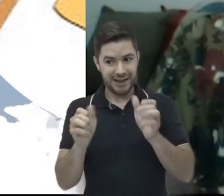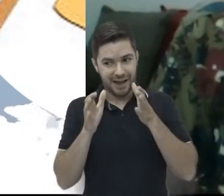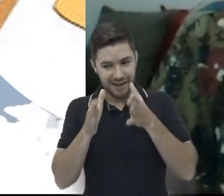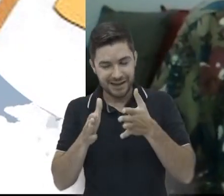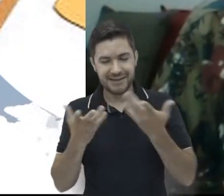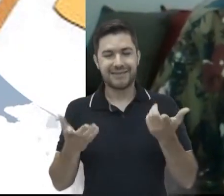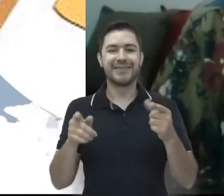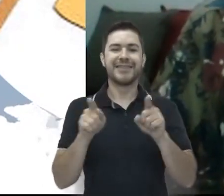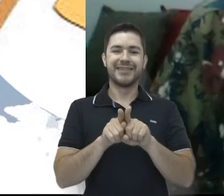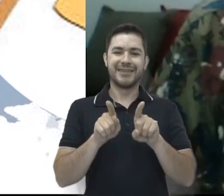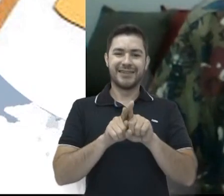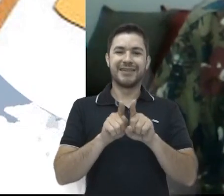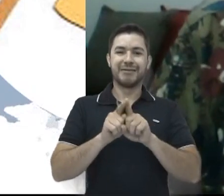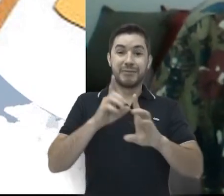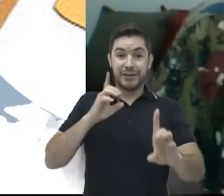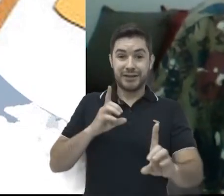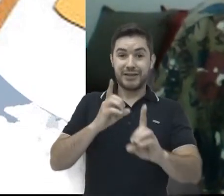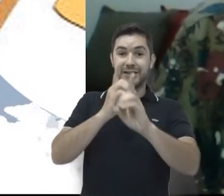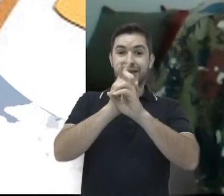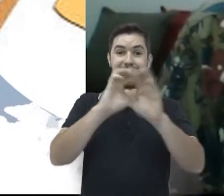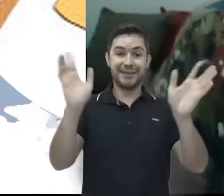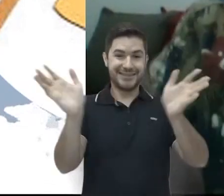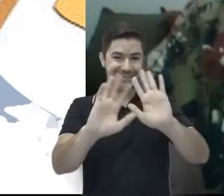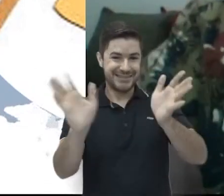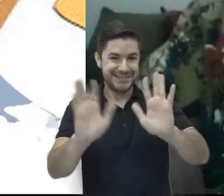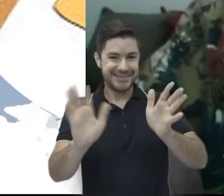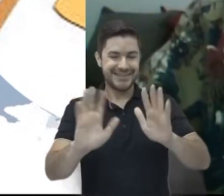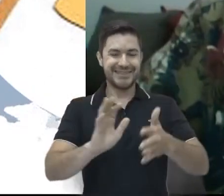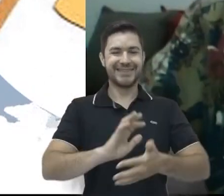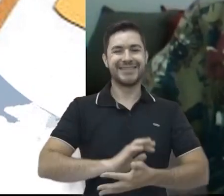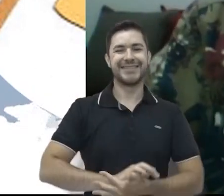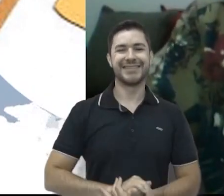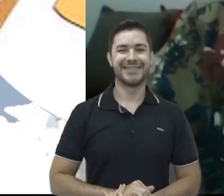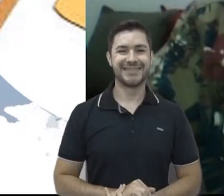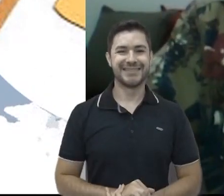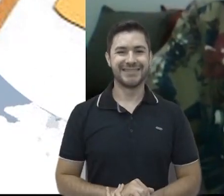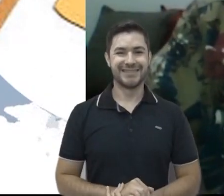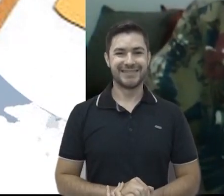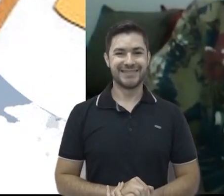E nós nos veremos no próximo encontro. Até mais, pessoal. Um abraço.